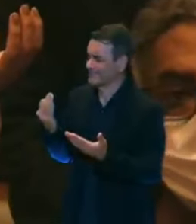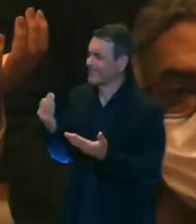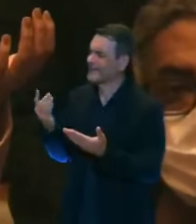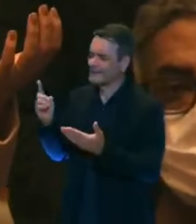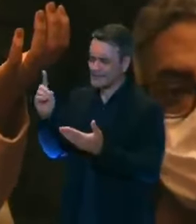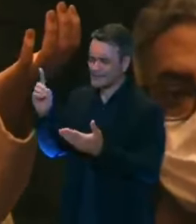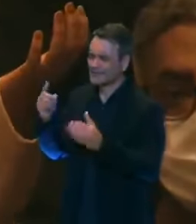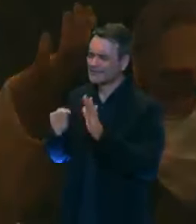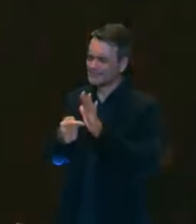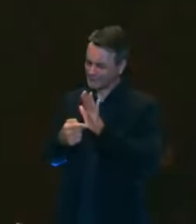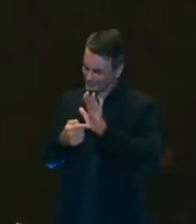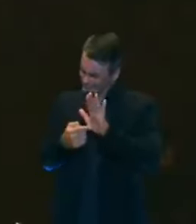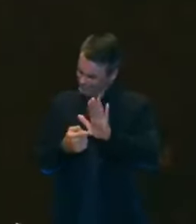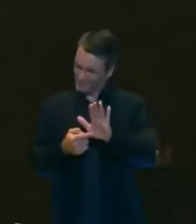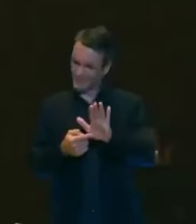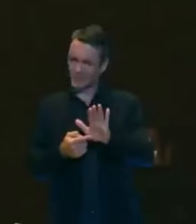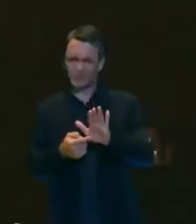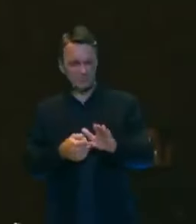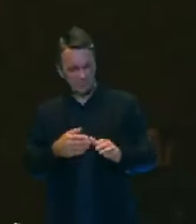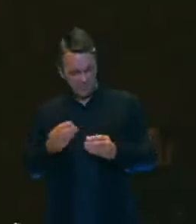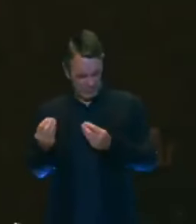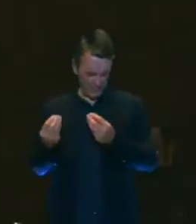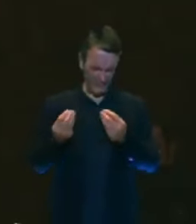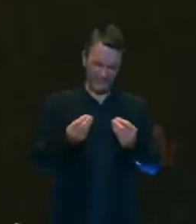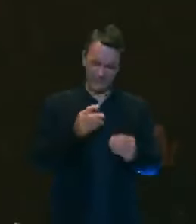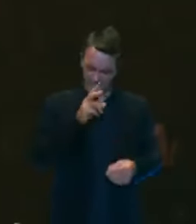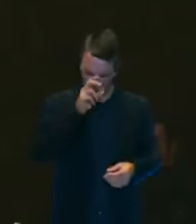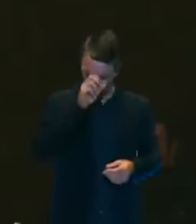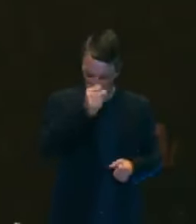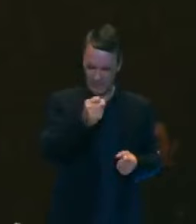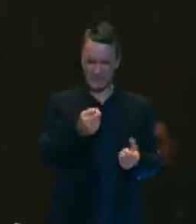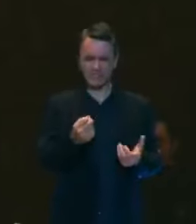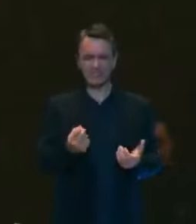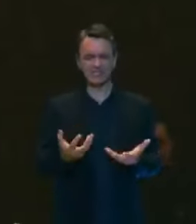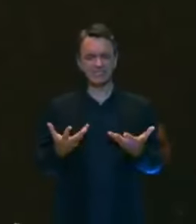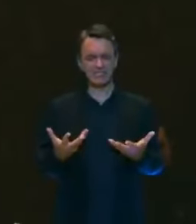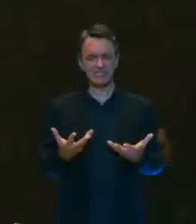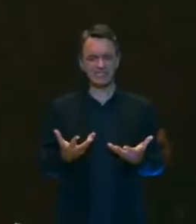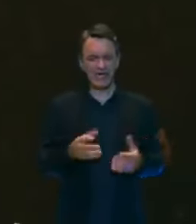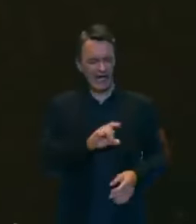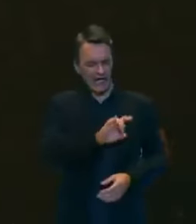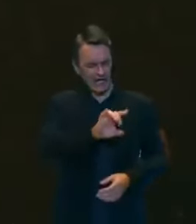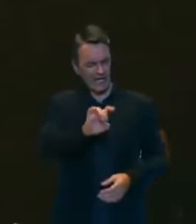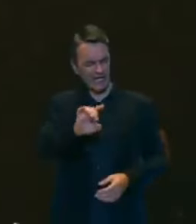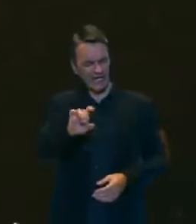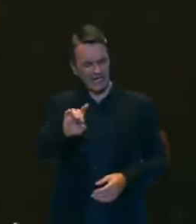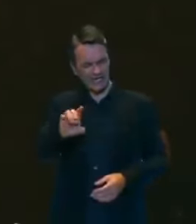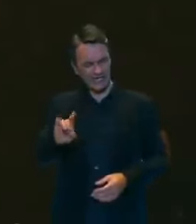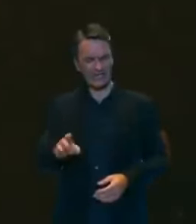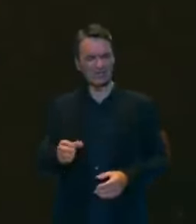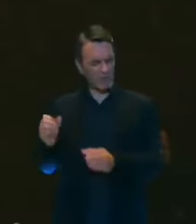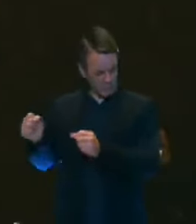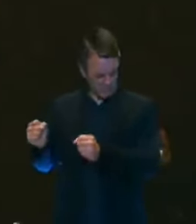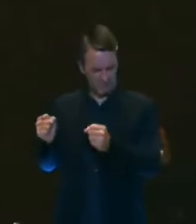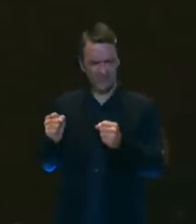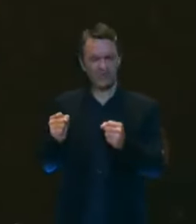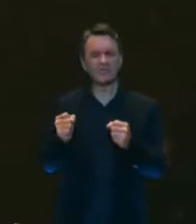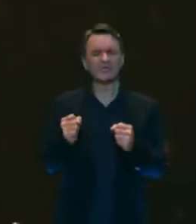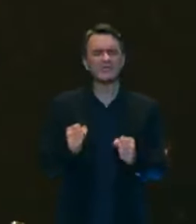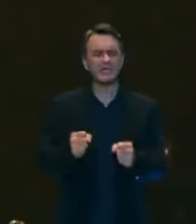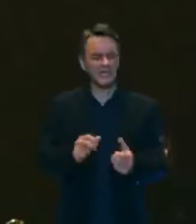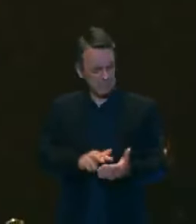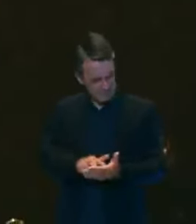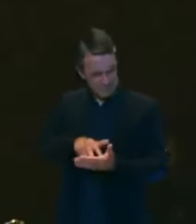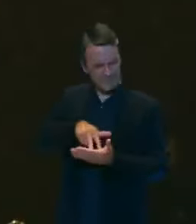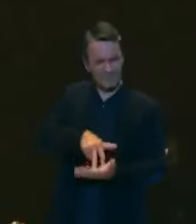os faça correr e não se cansar, andar, Deus, e não